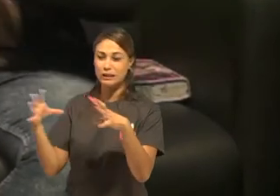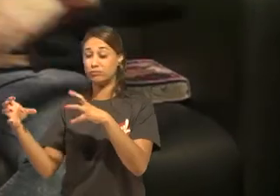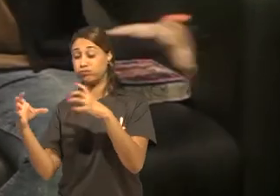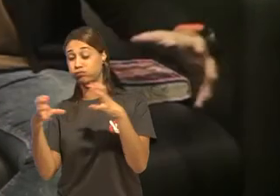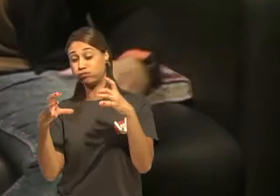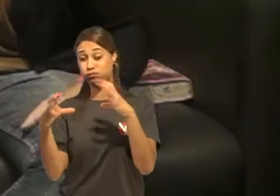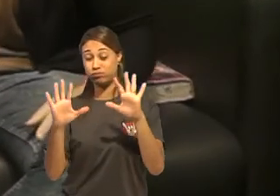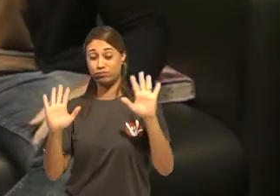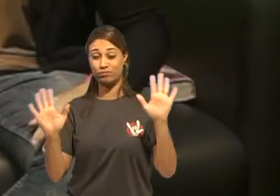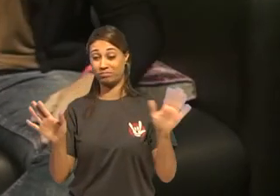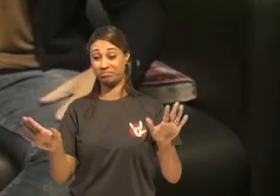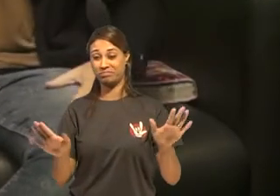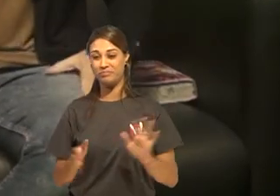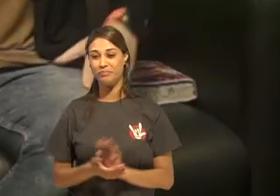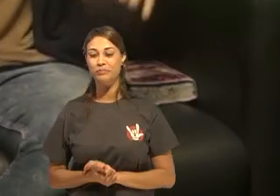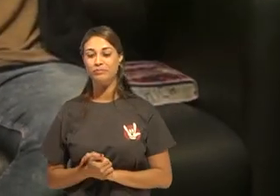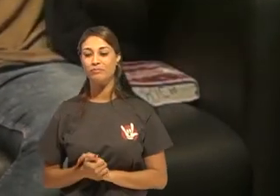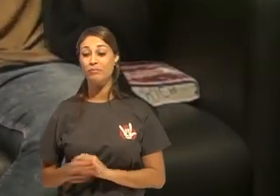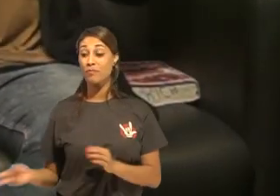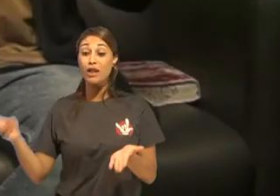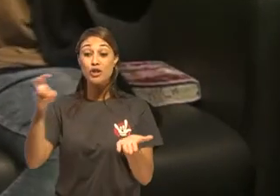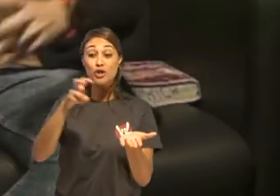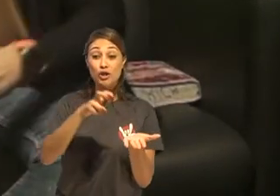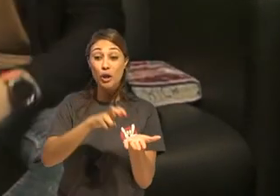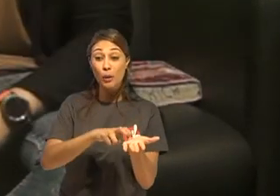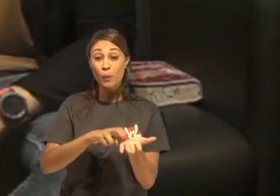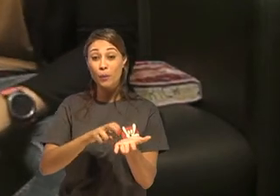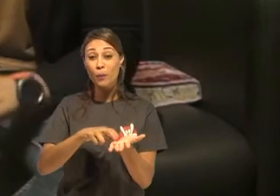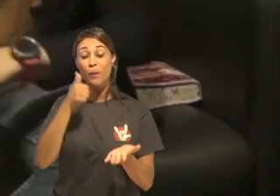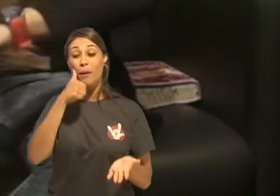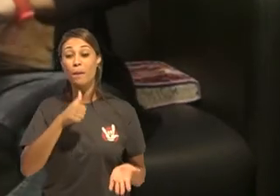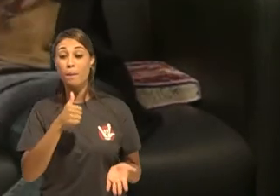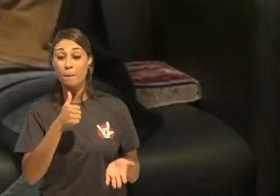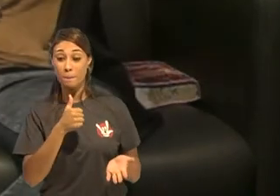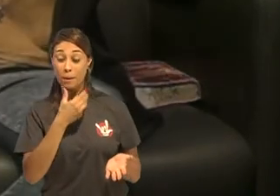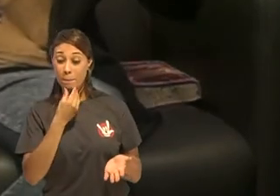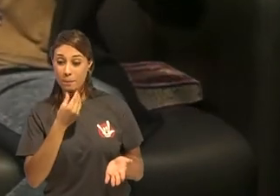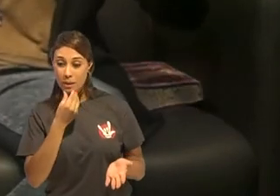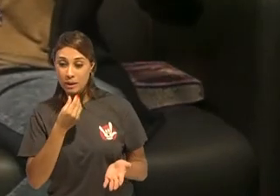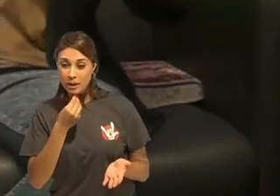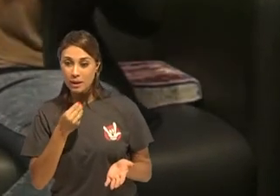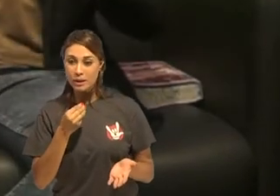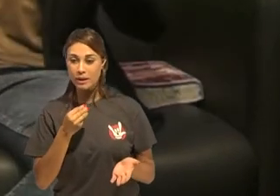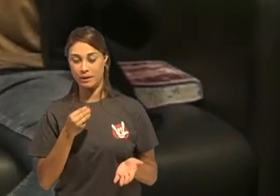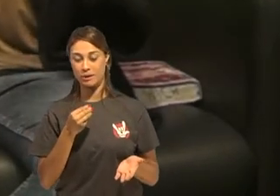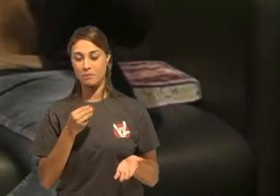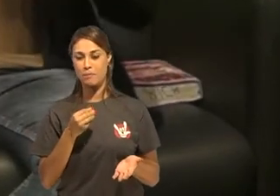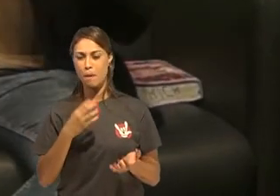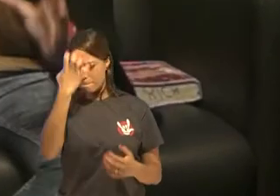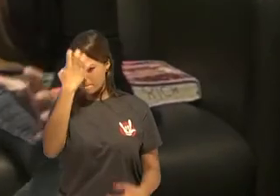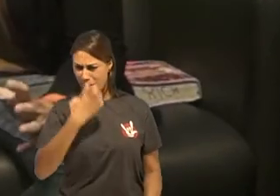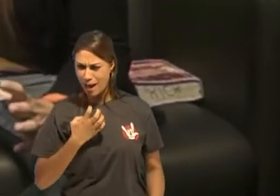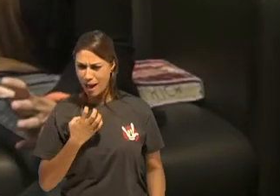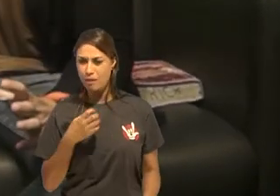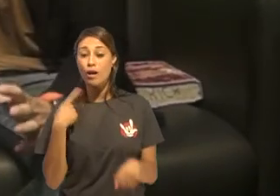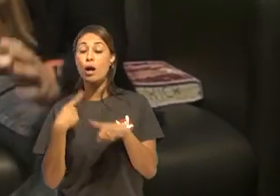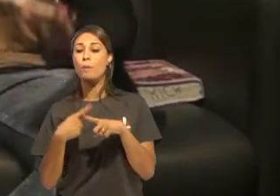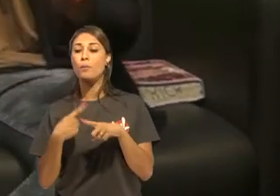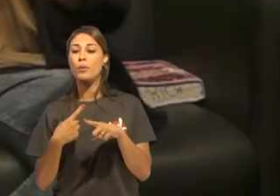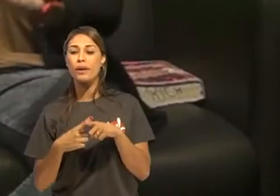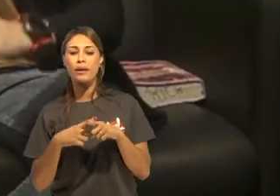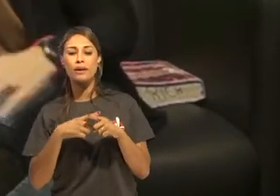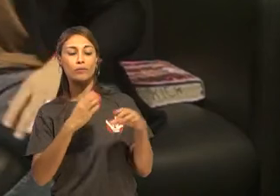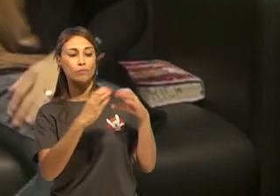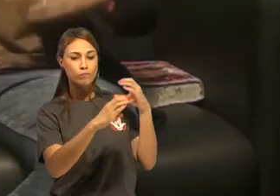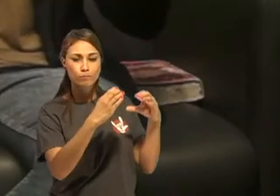mãe louca da vida chegou lá com os 2 pés no peito do seu Aguinaldo. Mano, foi uma loucura aquele acampamento. Começou desse jeito. Bom, mas